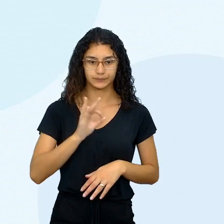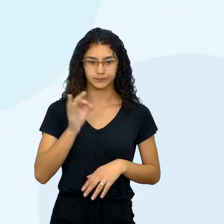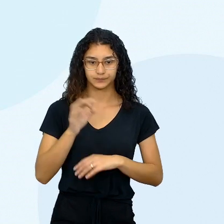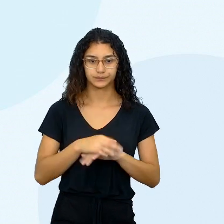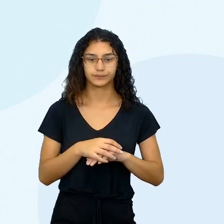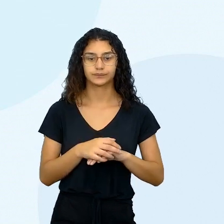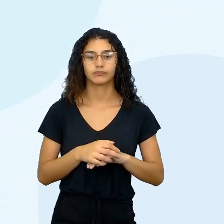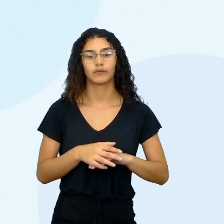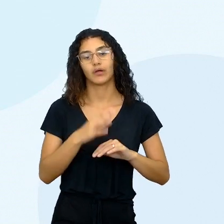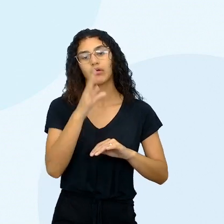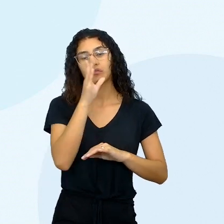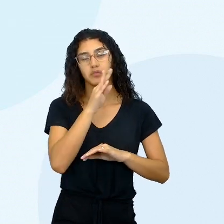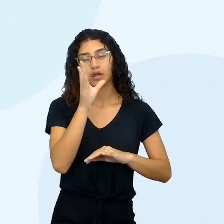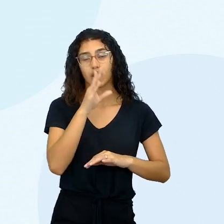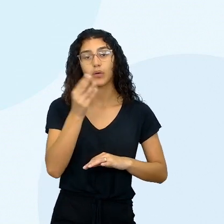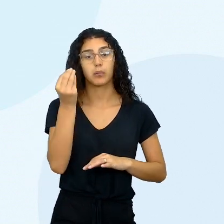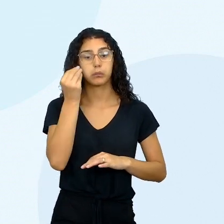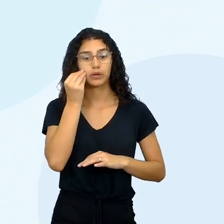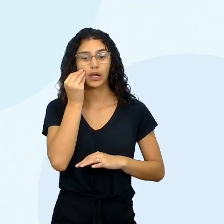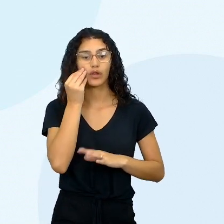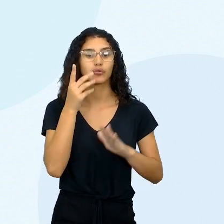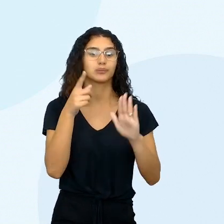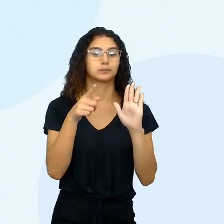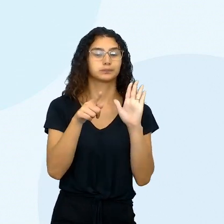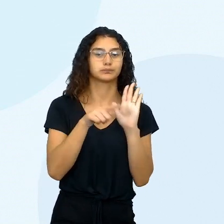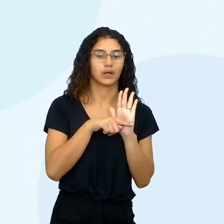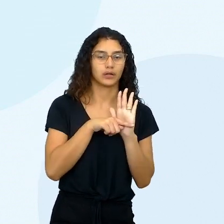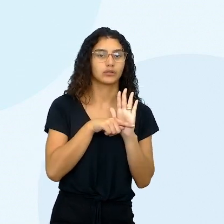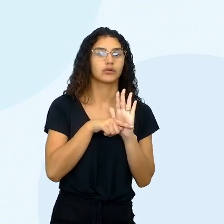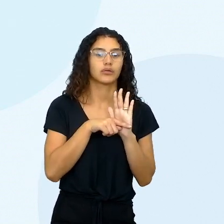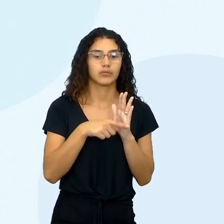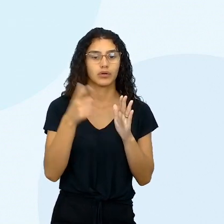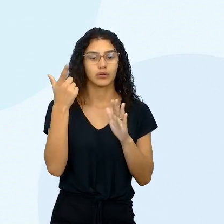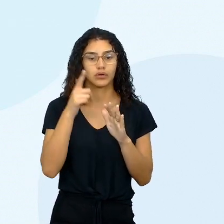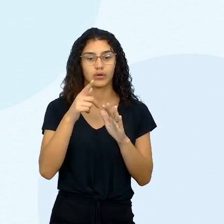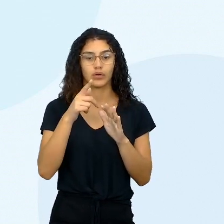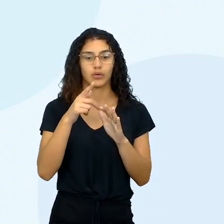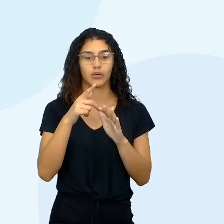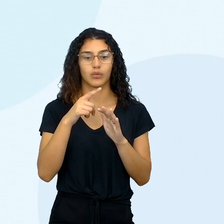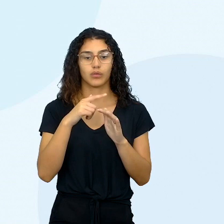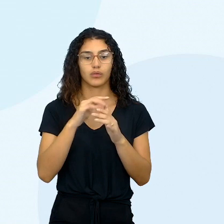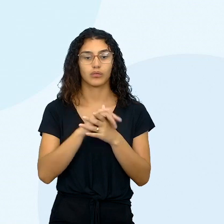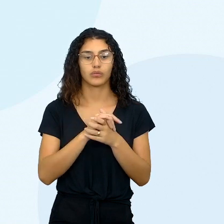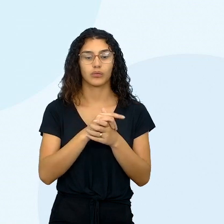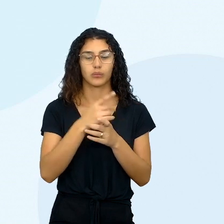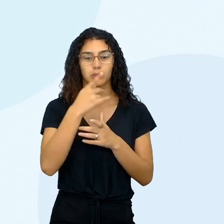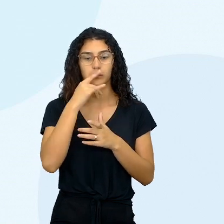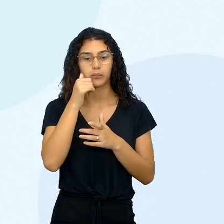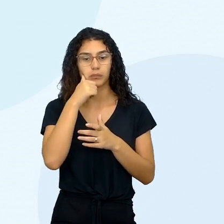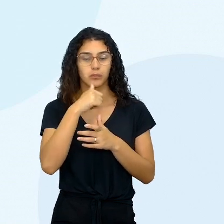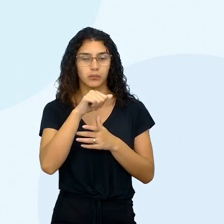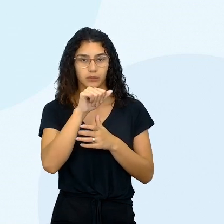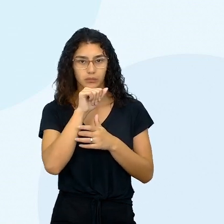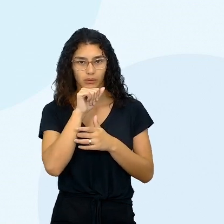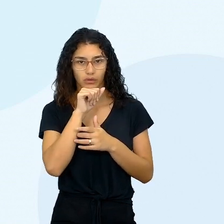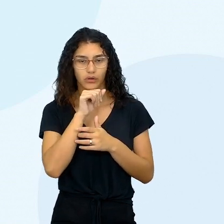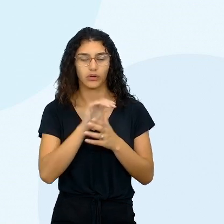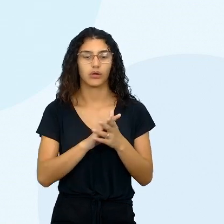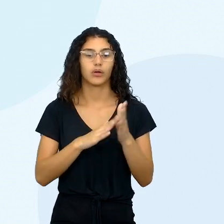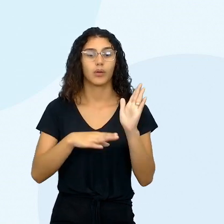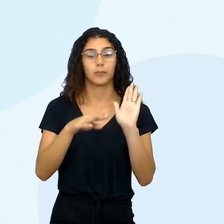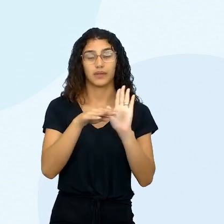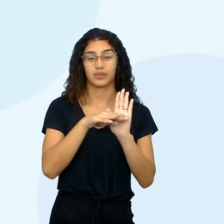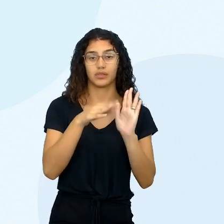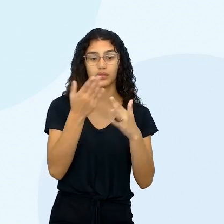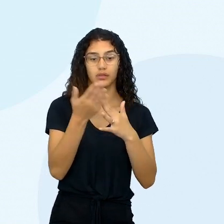55% dizem que terão menos oportunidades na vida do que os seus pais, sabe que não é pouca coisa, né? Metade de 10 mil jovens.